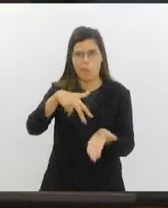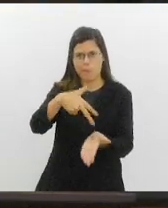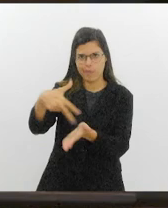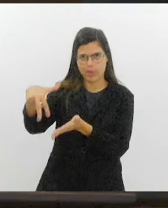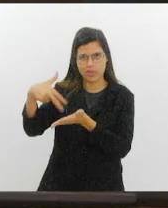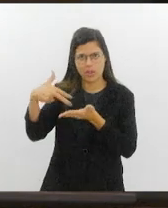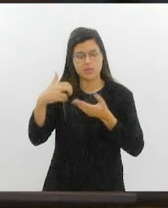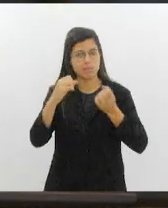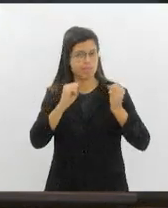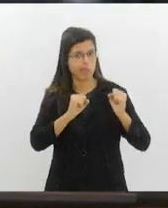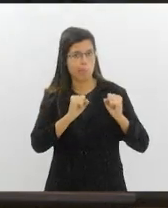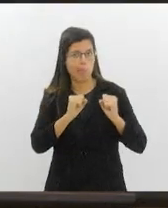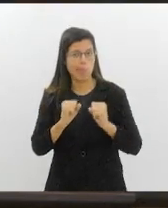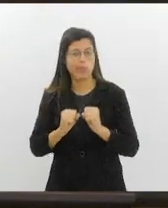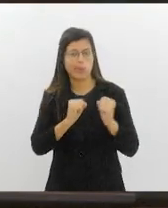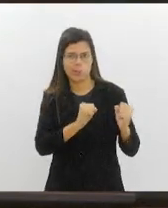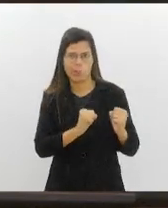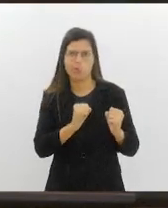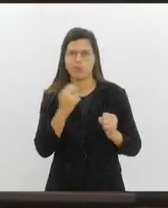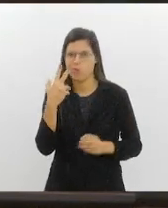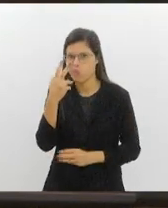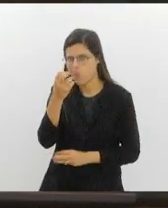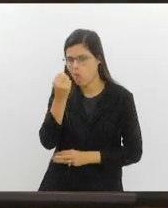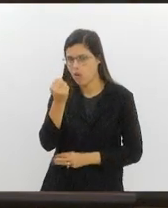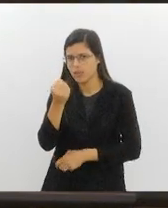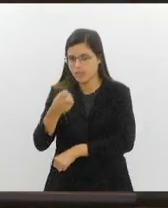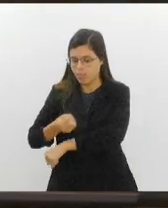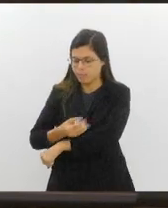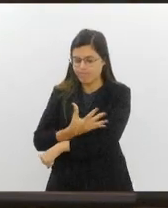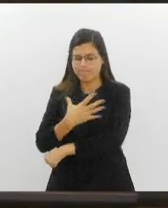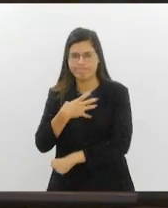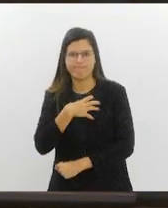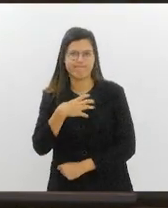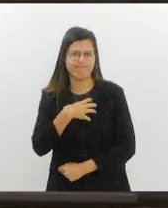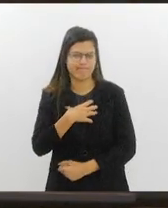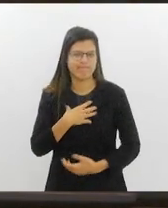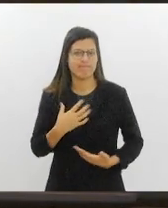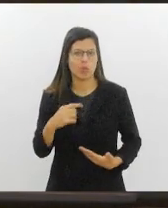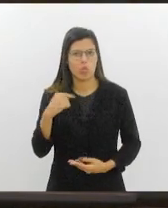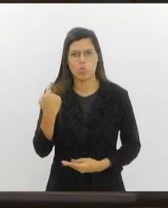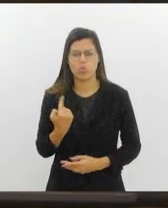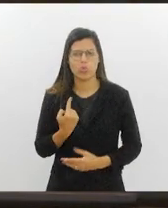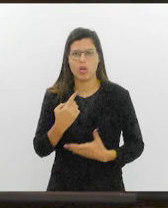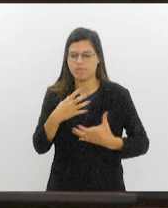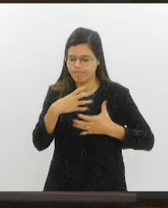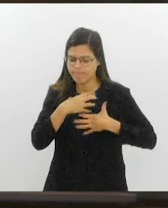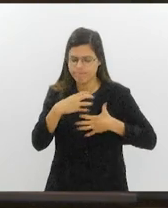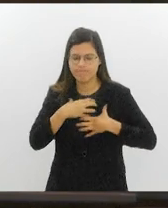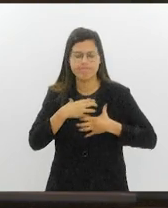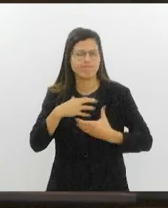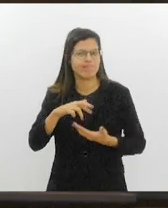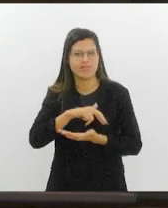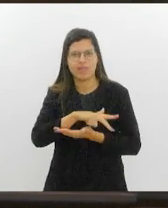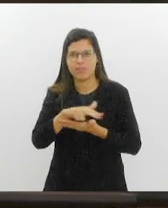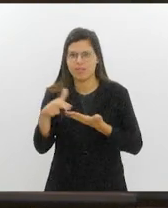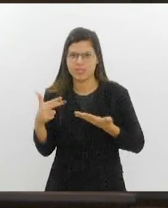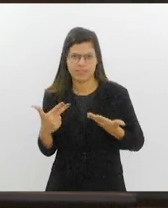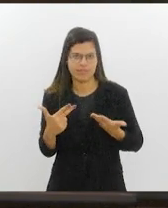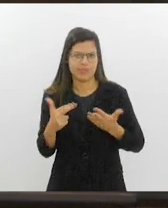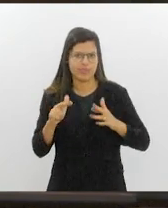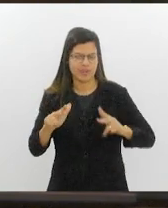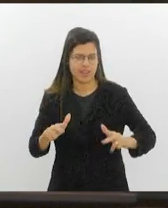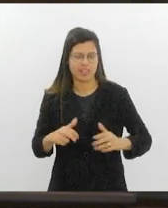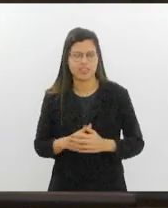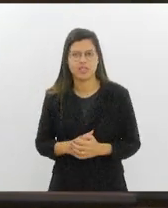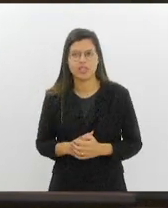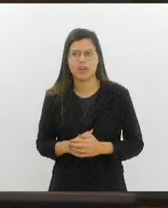como que emociona de várias formas diferentes, como nós, seres humanos, somos impactados de várias formas diferentes. E representando aqui a